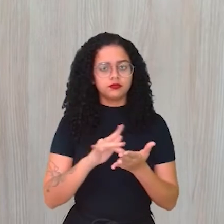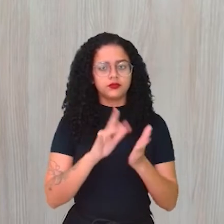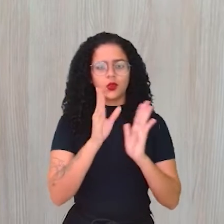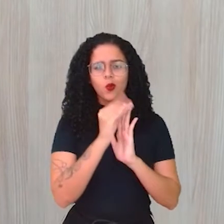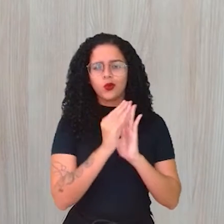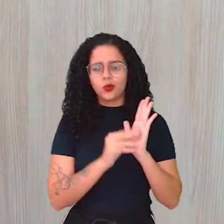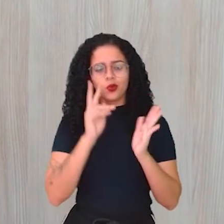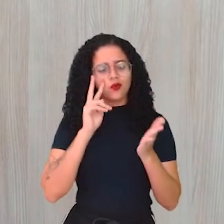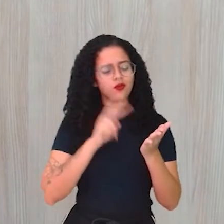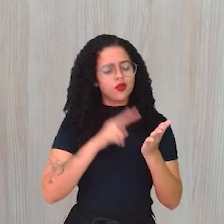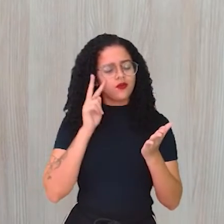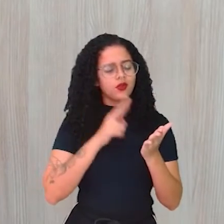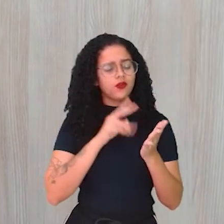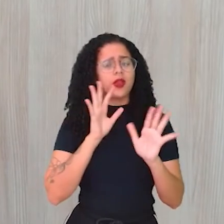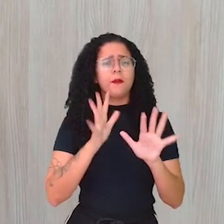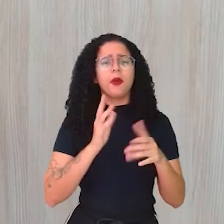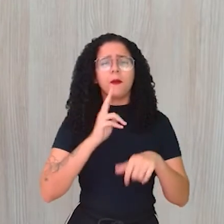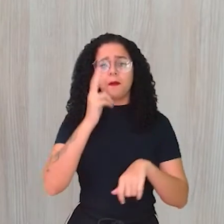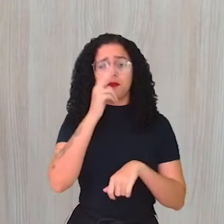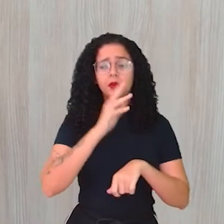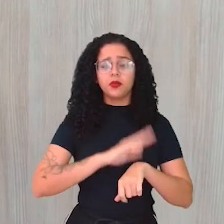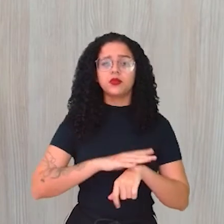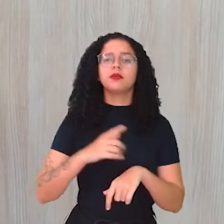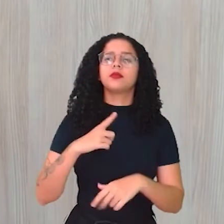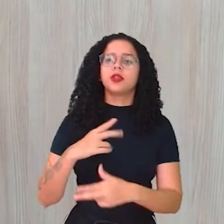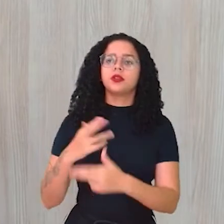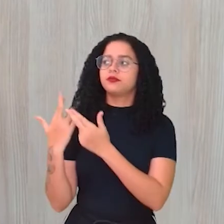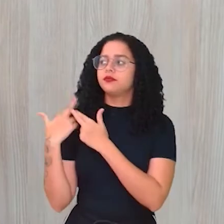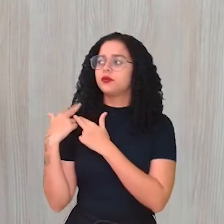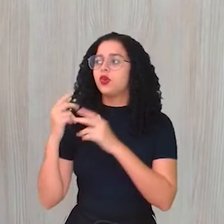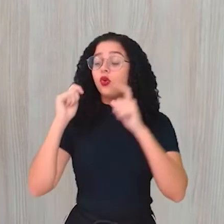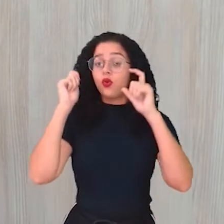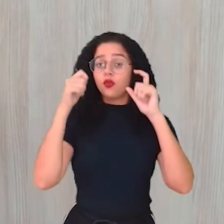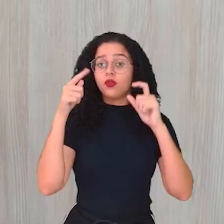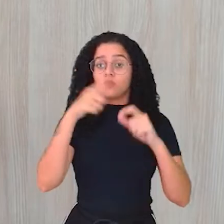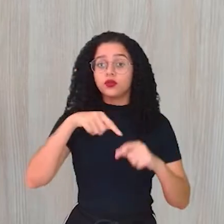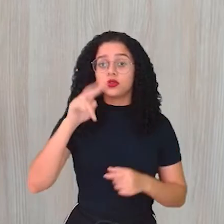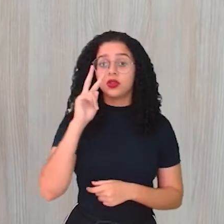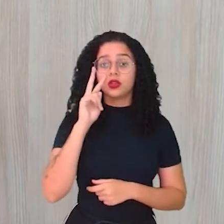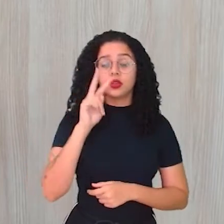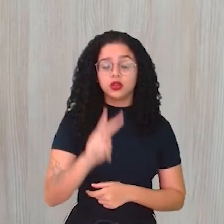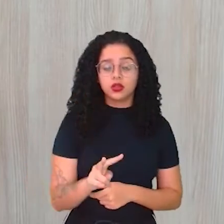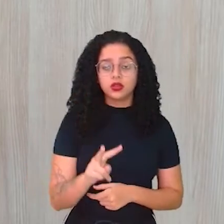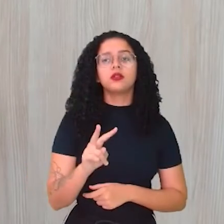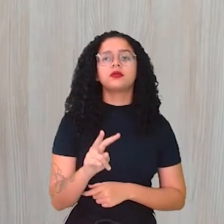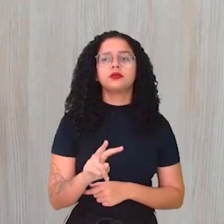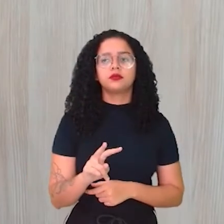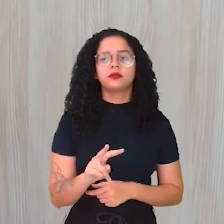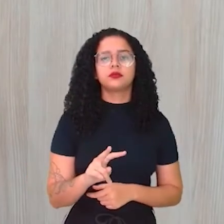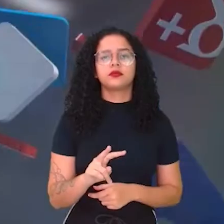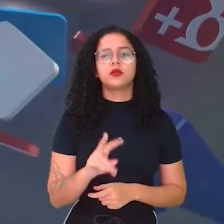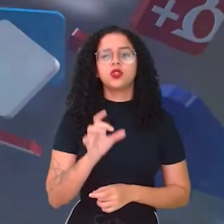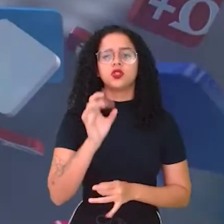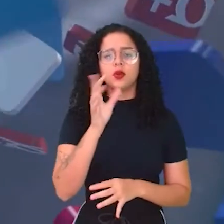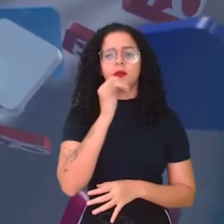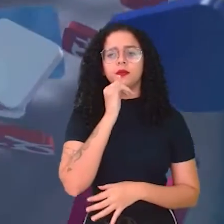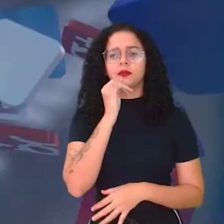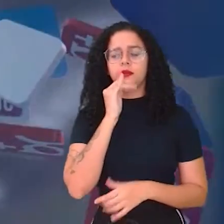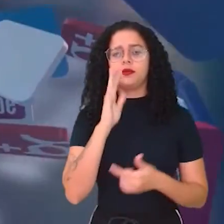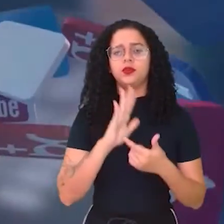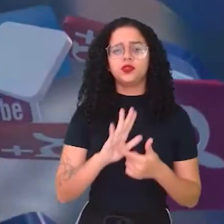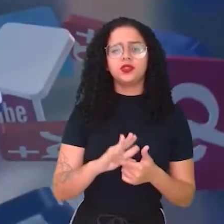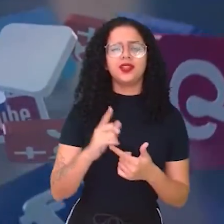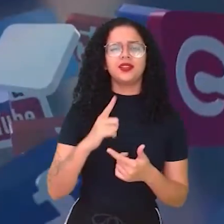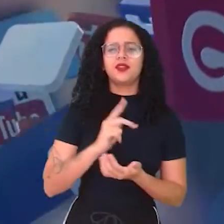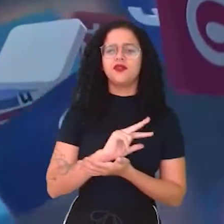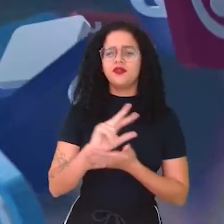você, mas ao mesmo tempo você tem uma responsabilidade. Então, no vídeo que vocês estão vendo, só para a gente exemplificar a diversidade de redes